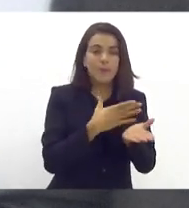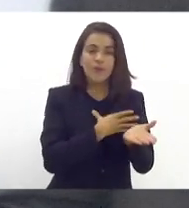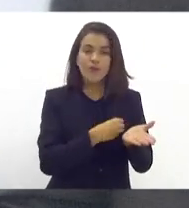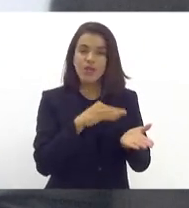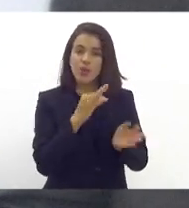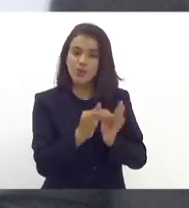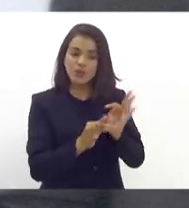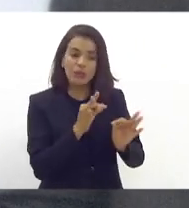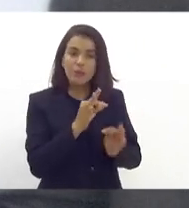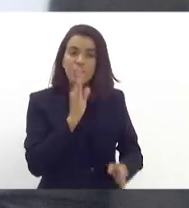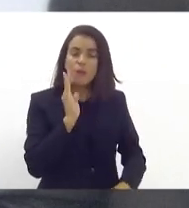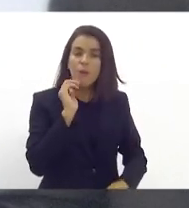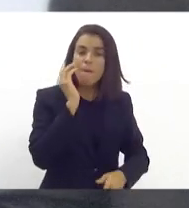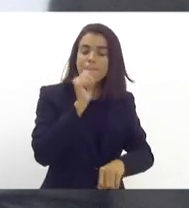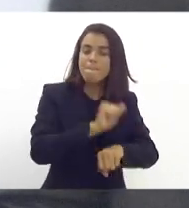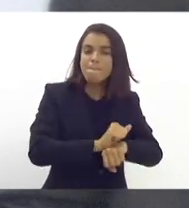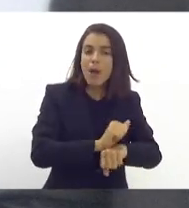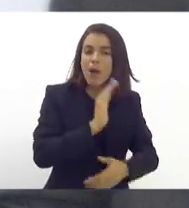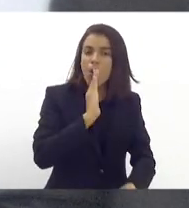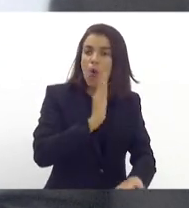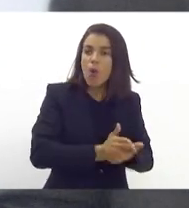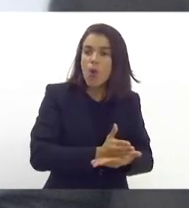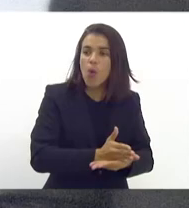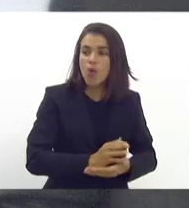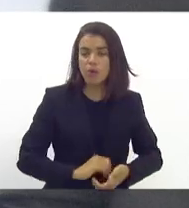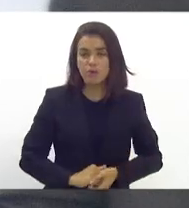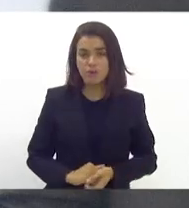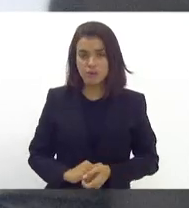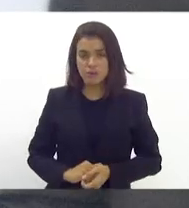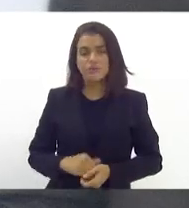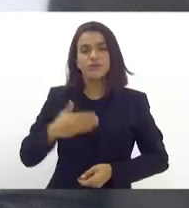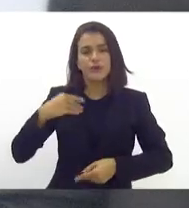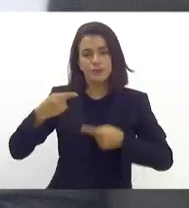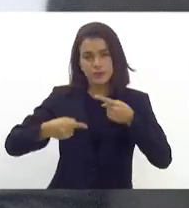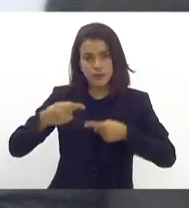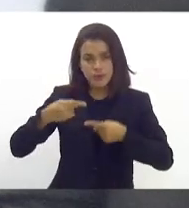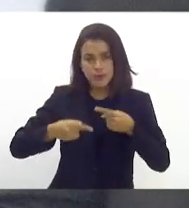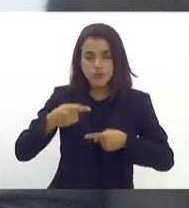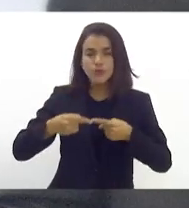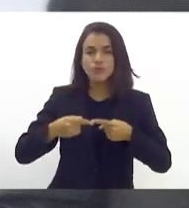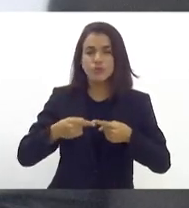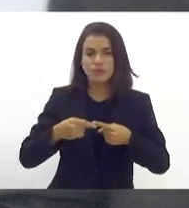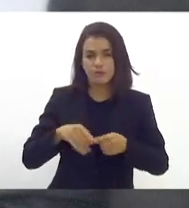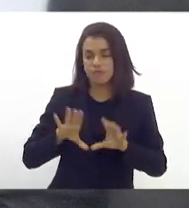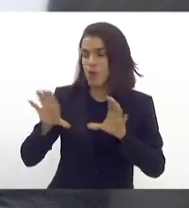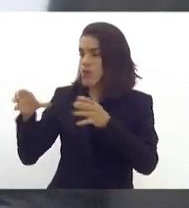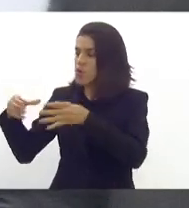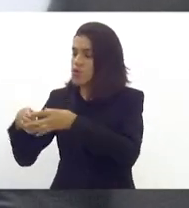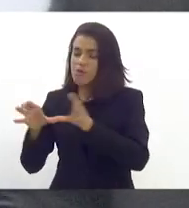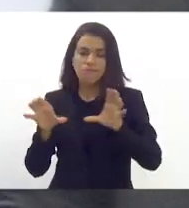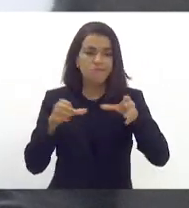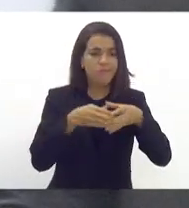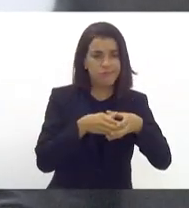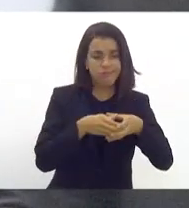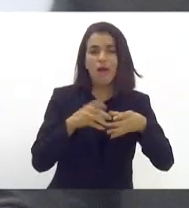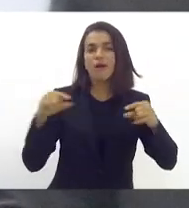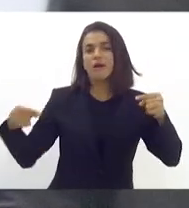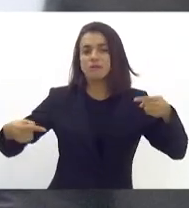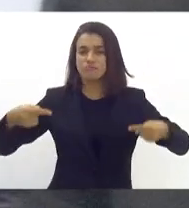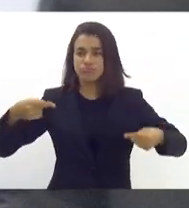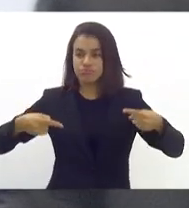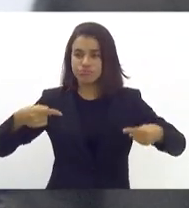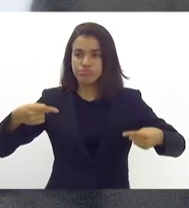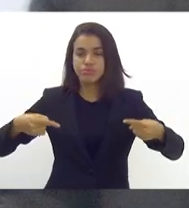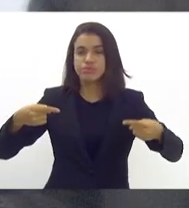sendo interrompidos nós vamos discutir aqui vamos ouvir todos os lados isso é importante também nós temos que ouvir os